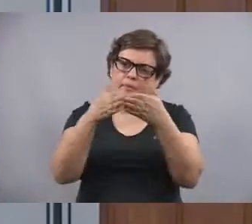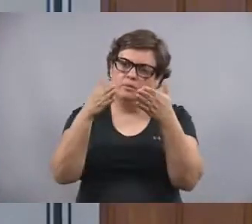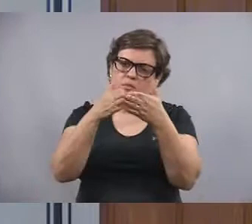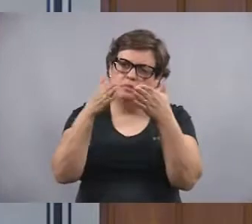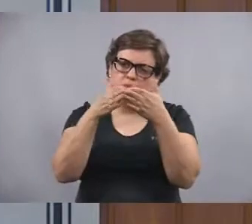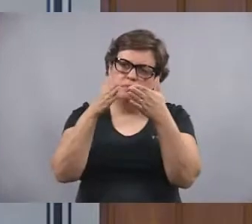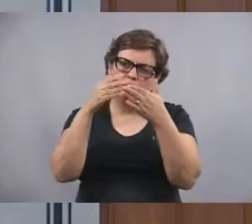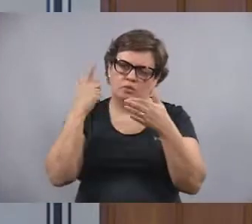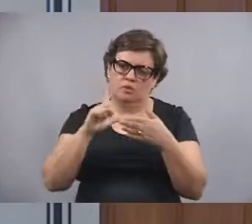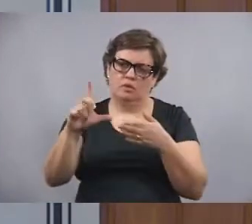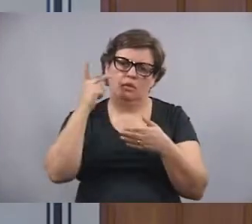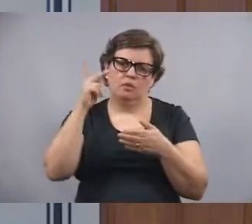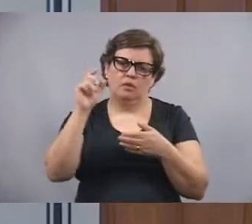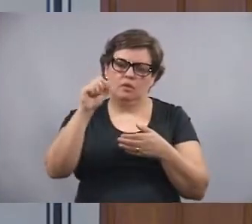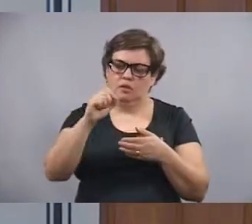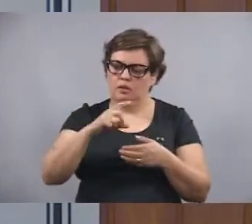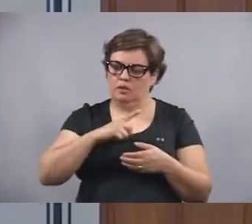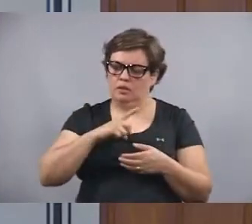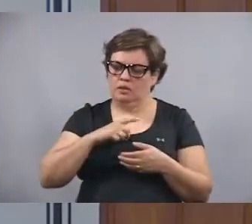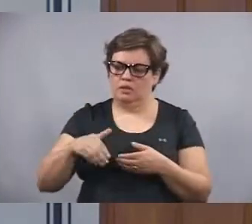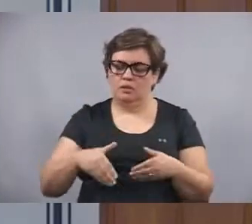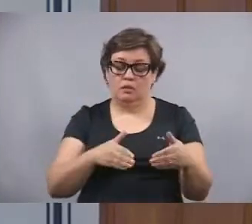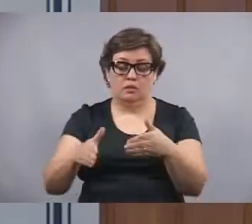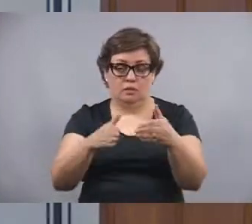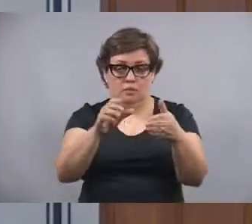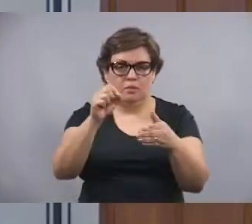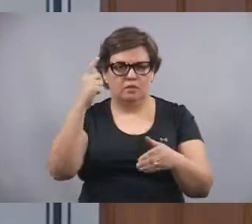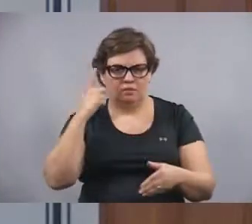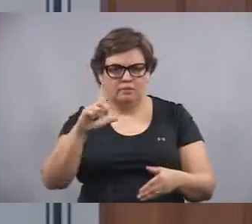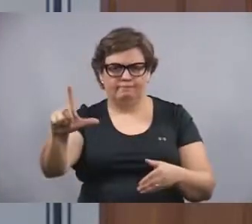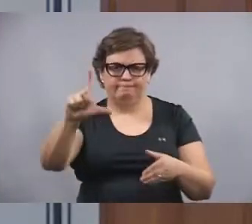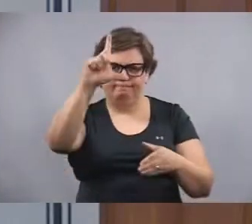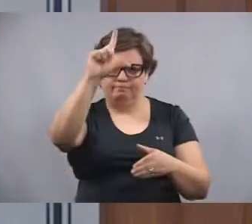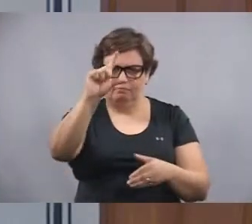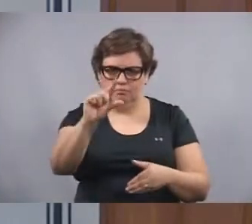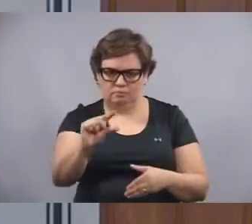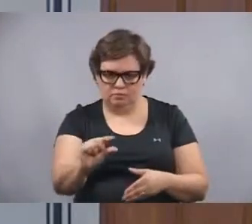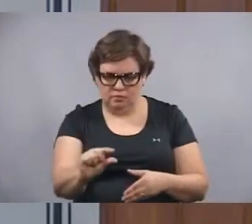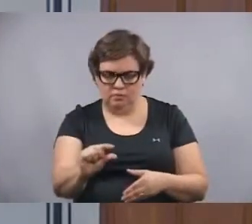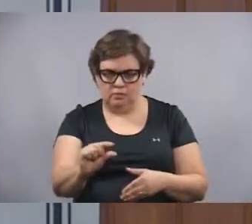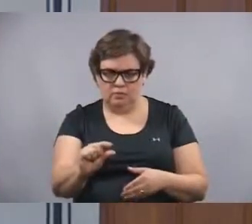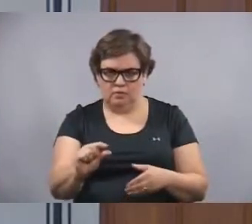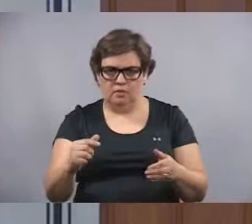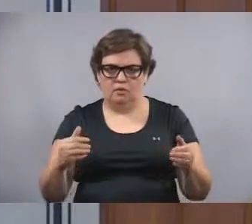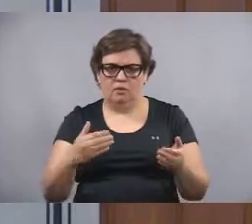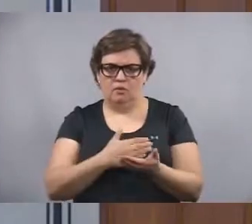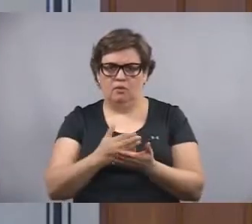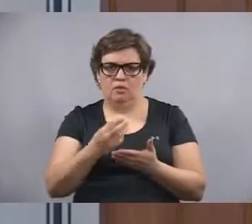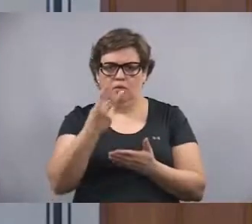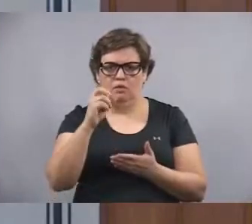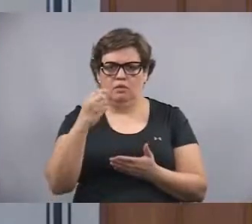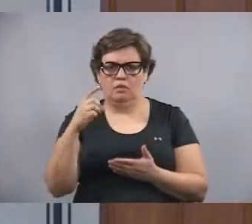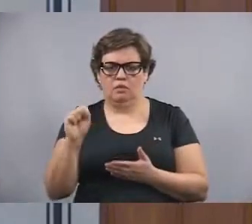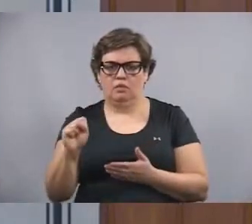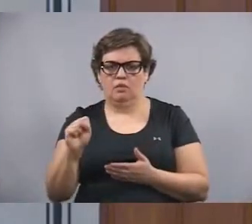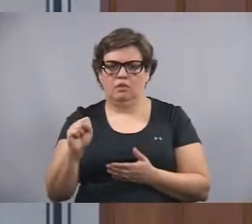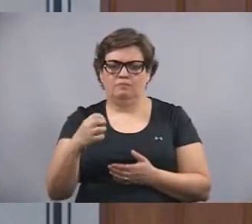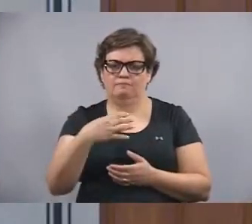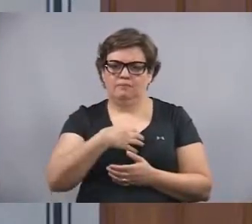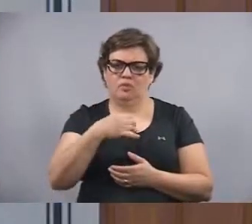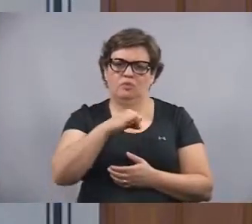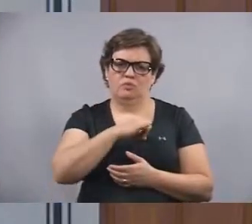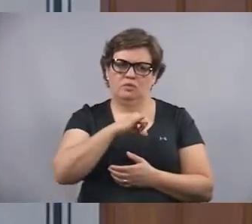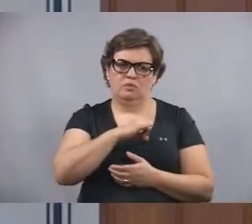caminho e que ele consiga amenizar, a partir de 2018, a situação de todos